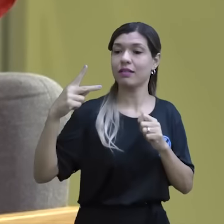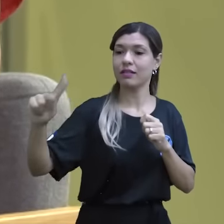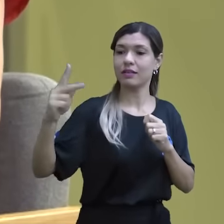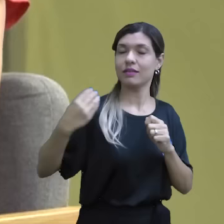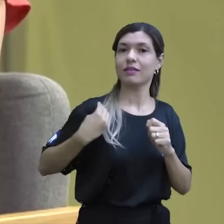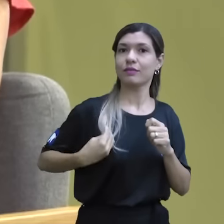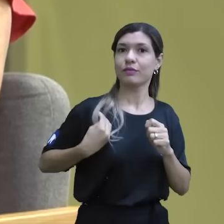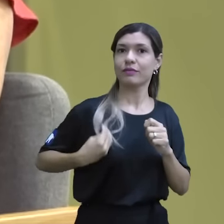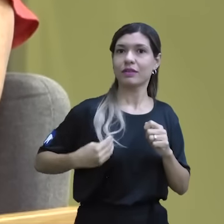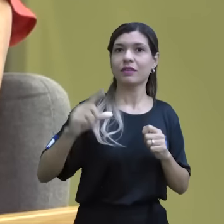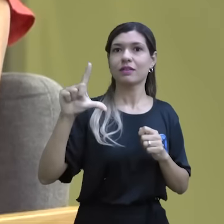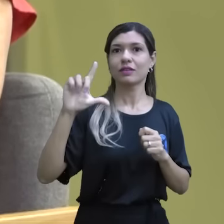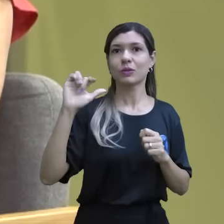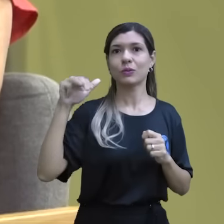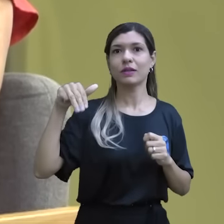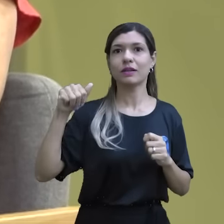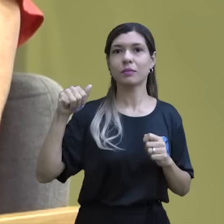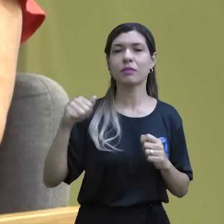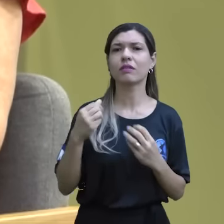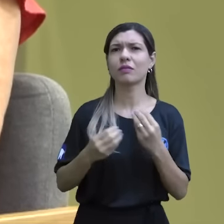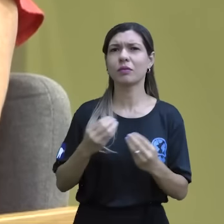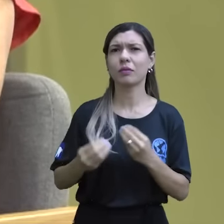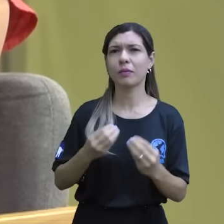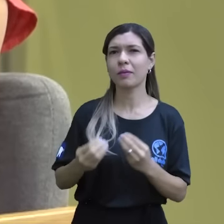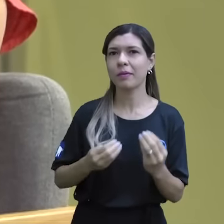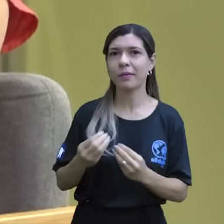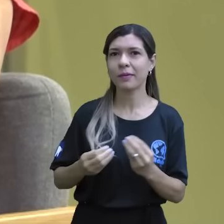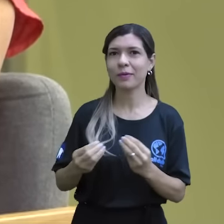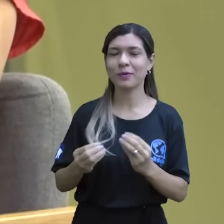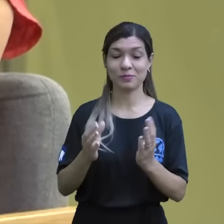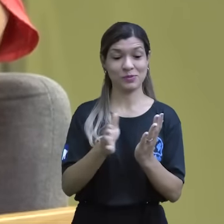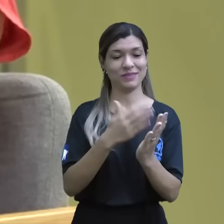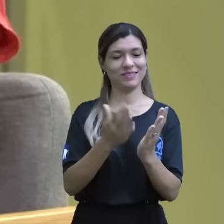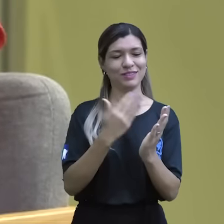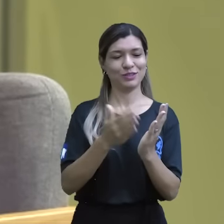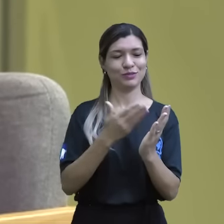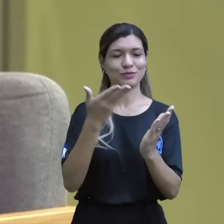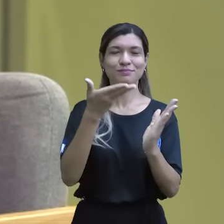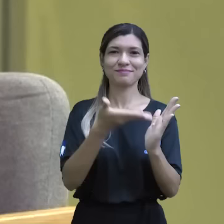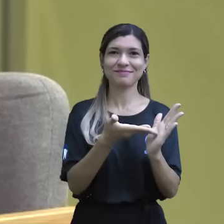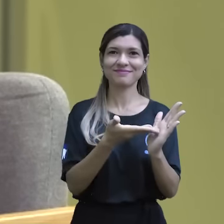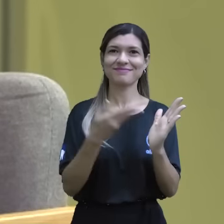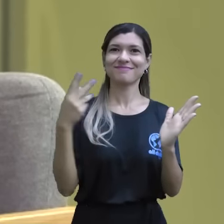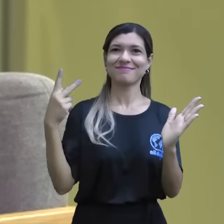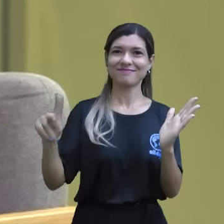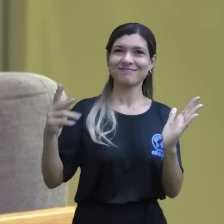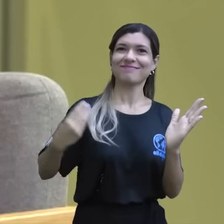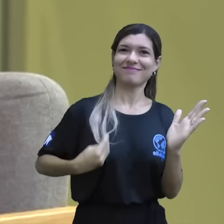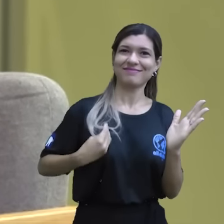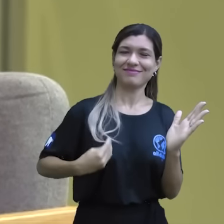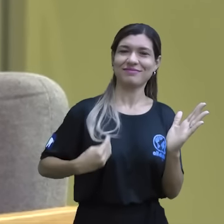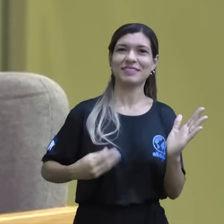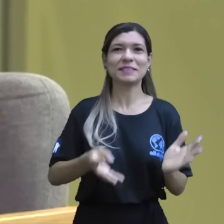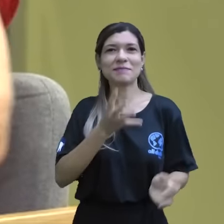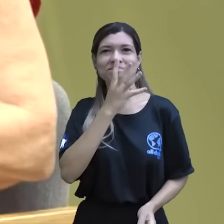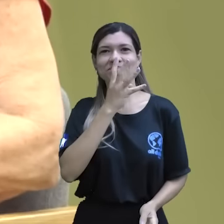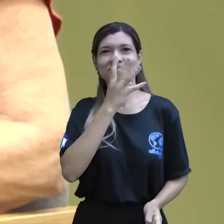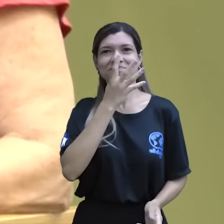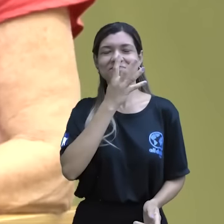preparação do Toda a Crônica, os dois volumes de Toda a Crônica, de que eu vou falar mais adiante, para não roubar a